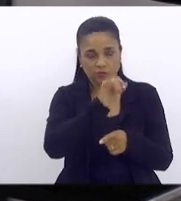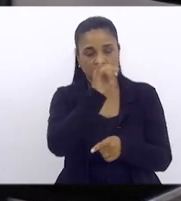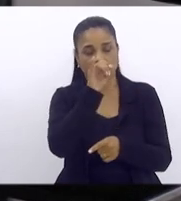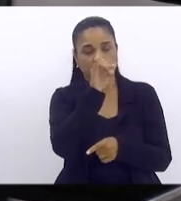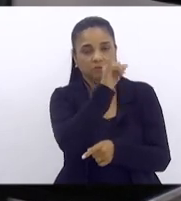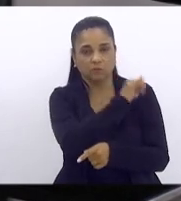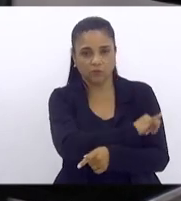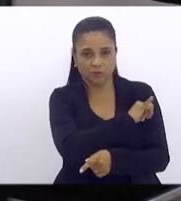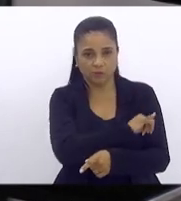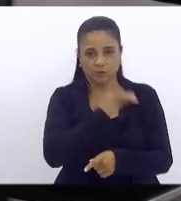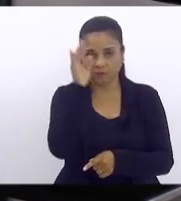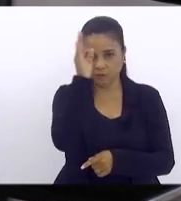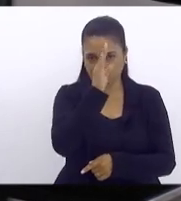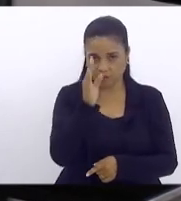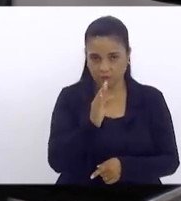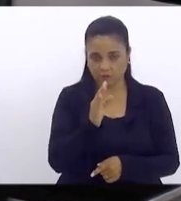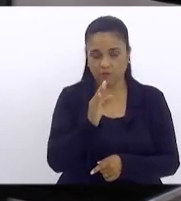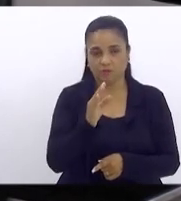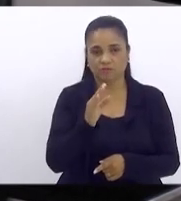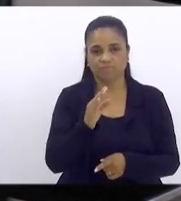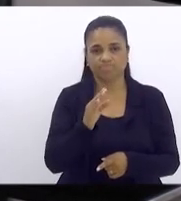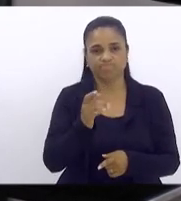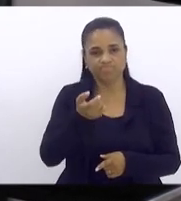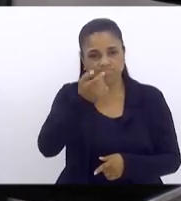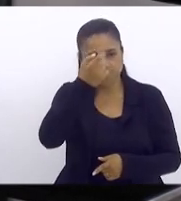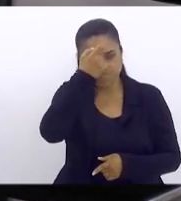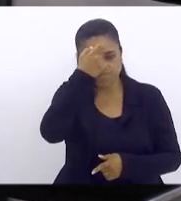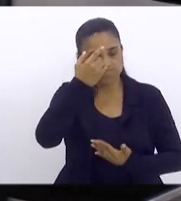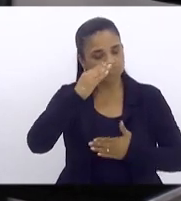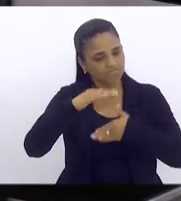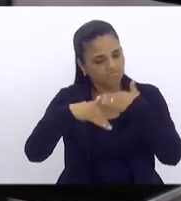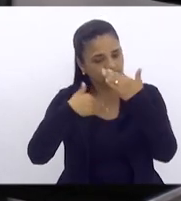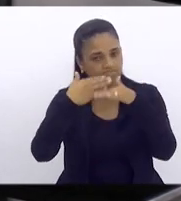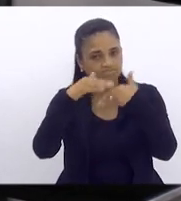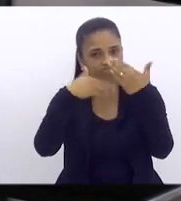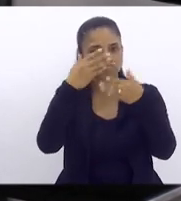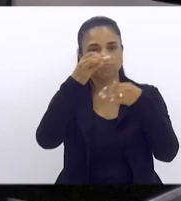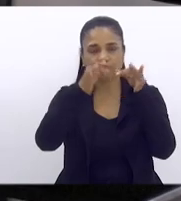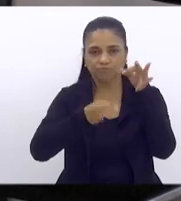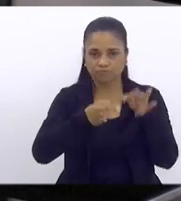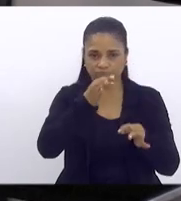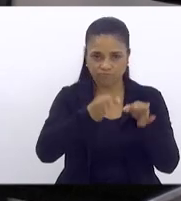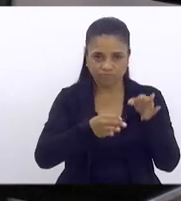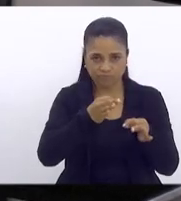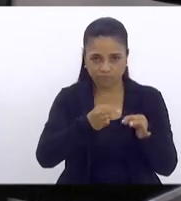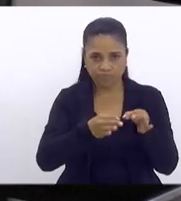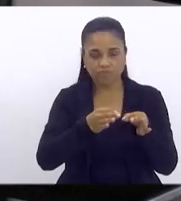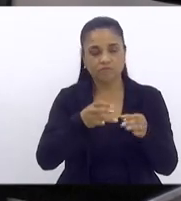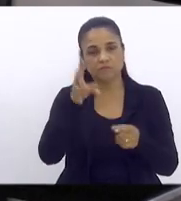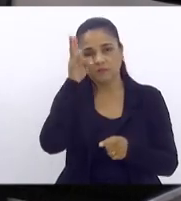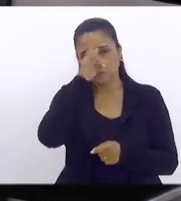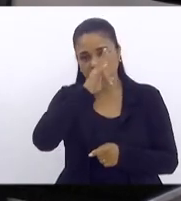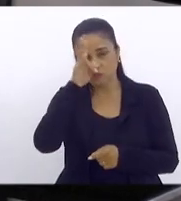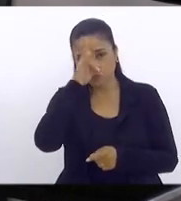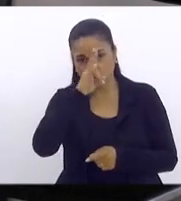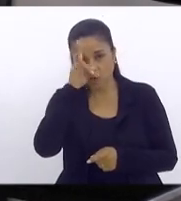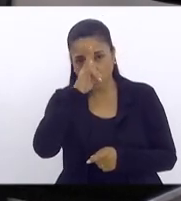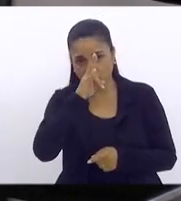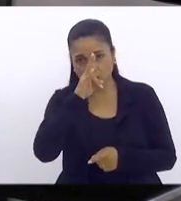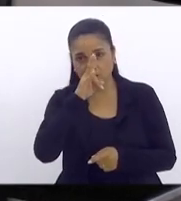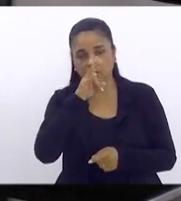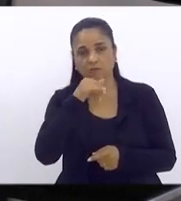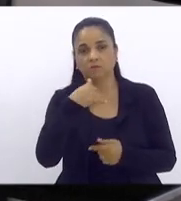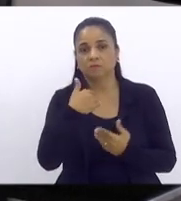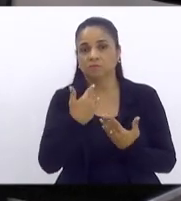país amadureça sobre muitos aspectos, sobretudo para fazer justiça para aqueles que, historicamente,